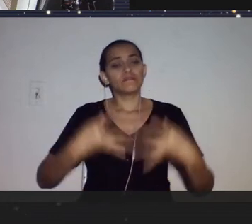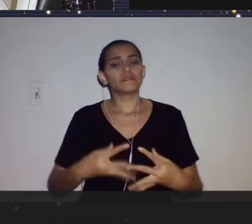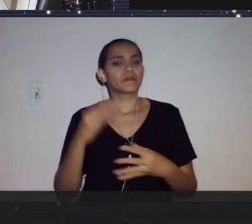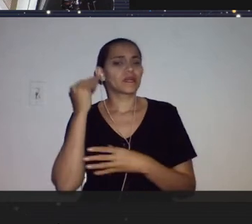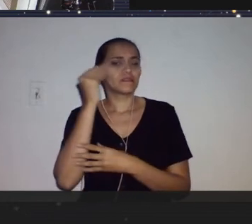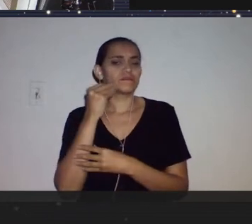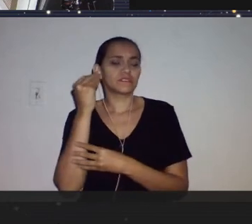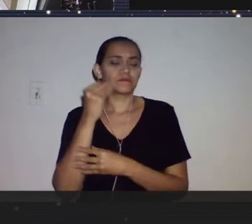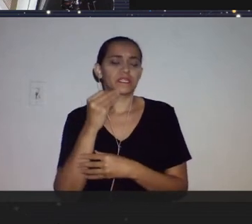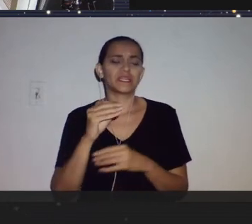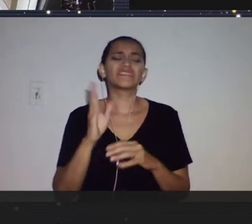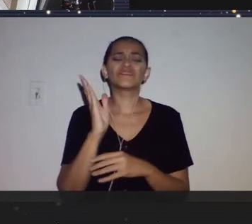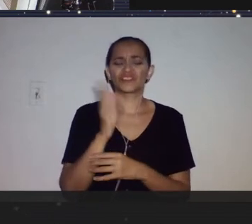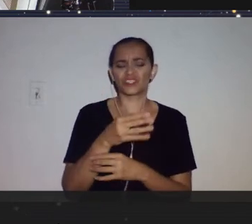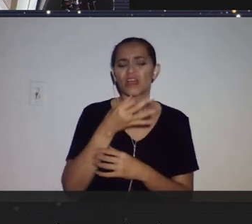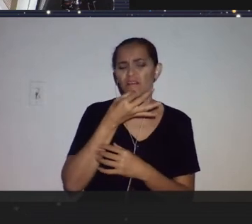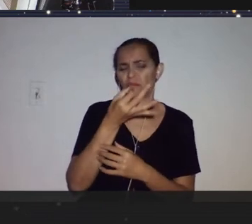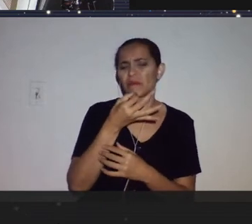na resposta anterior.